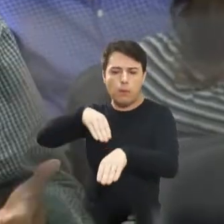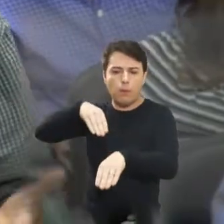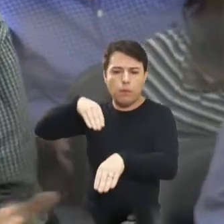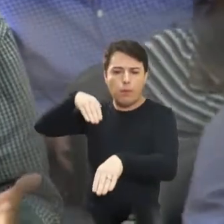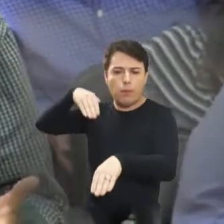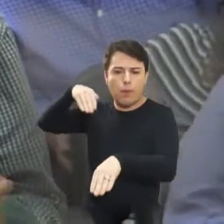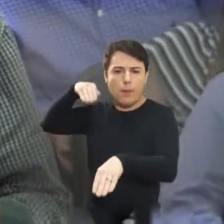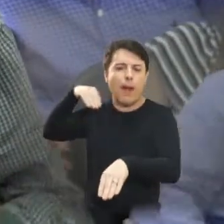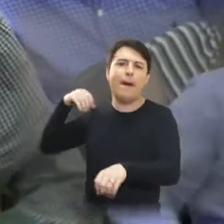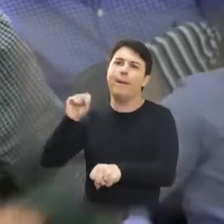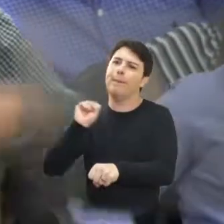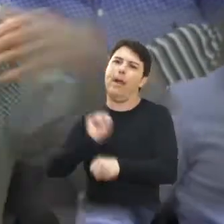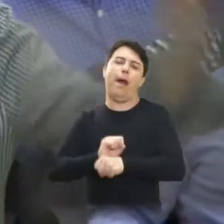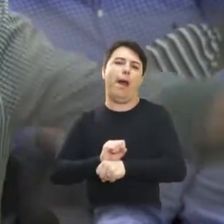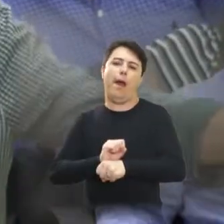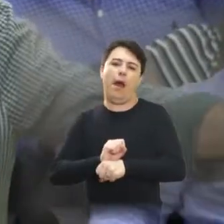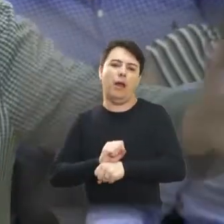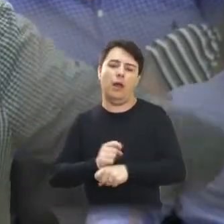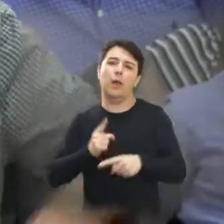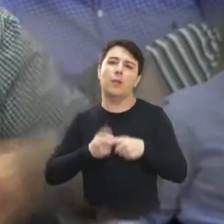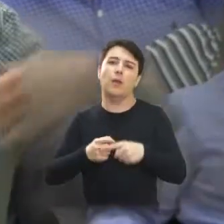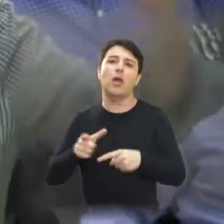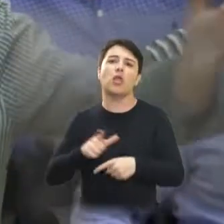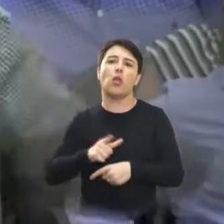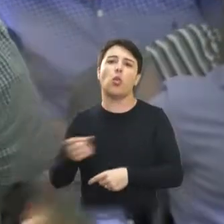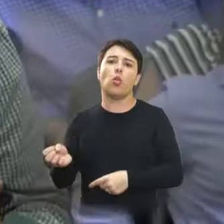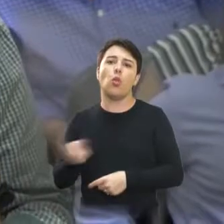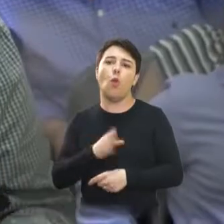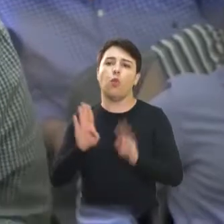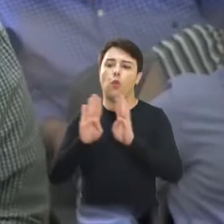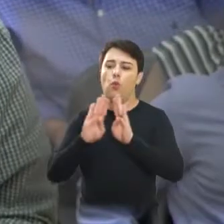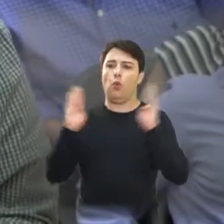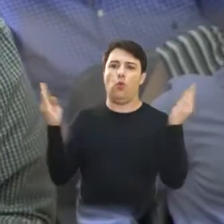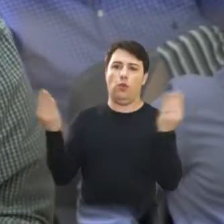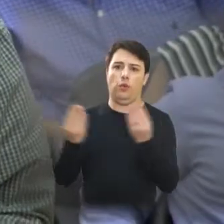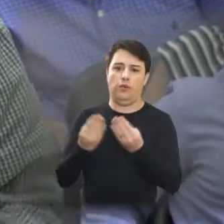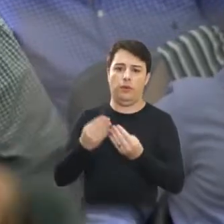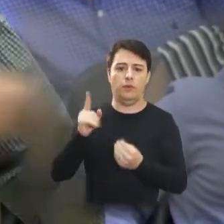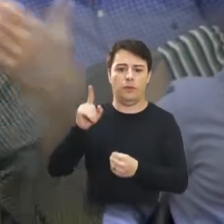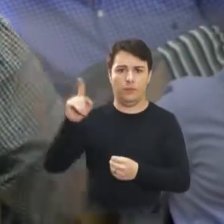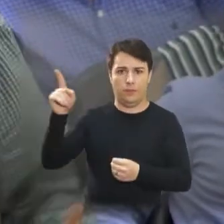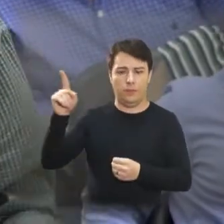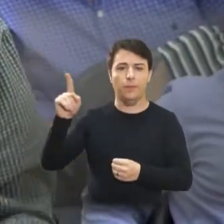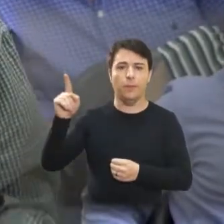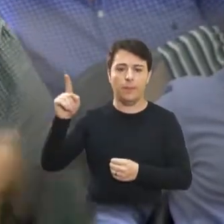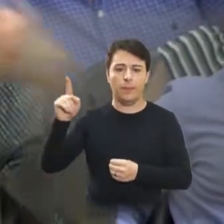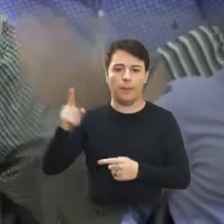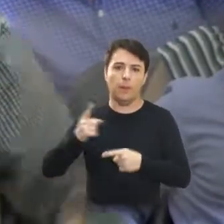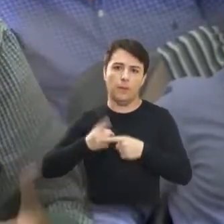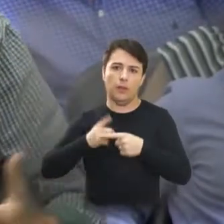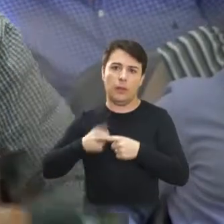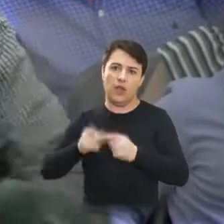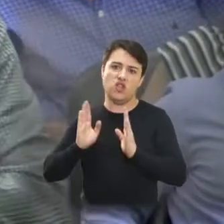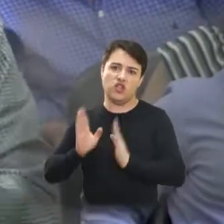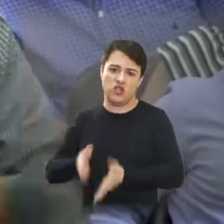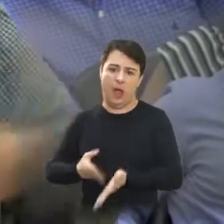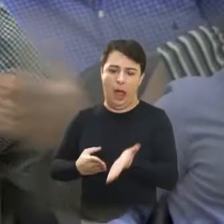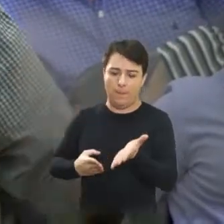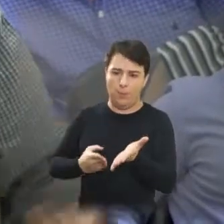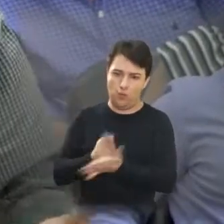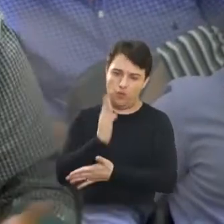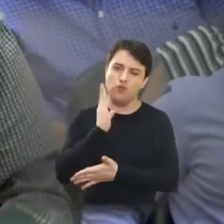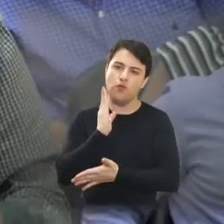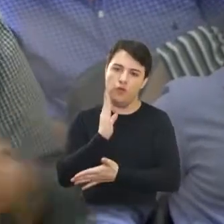Isso decorre especialmente daqueles novos condomínios que foram aprovados e que ainda